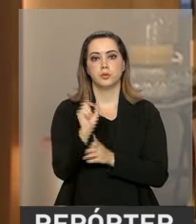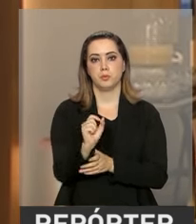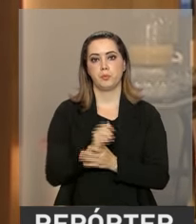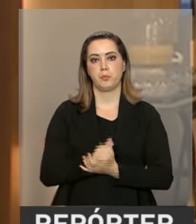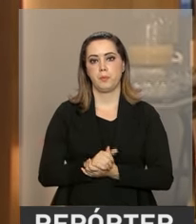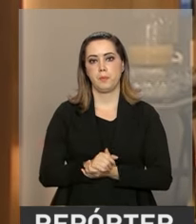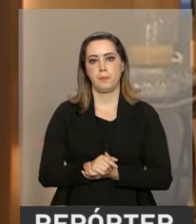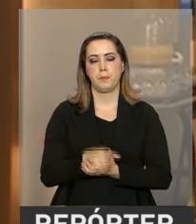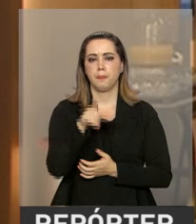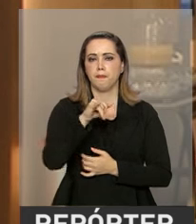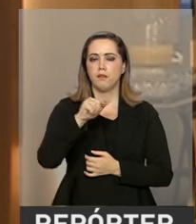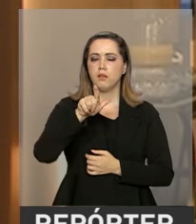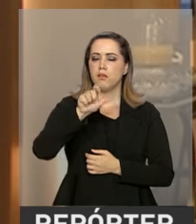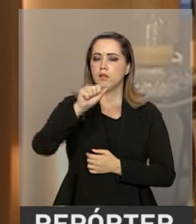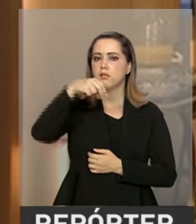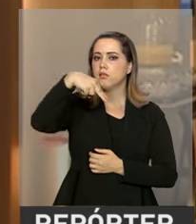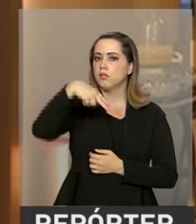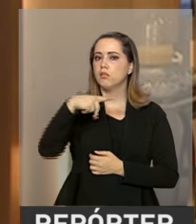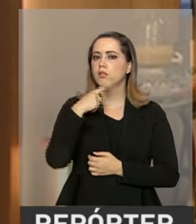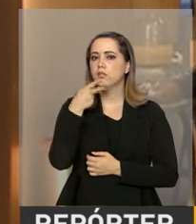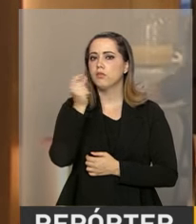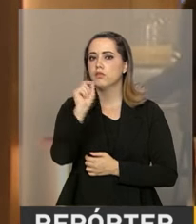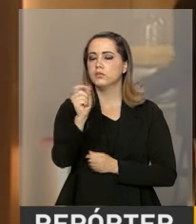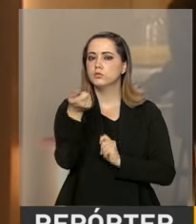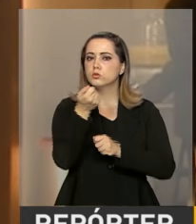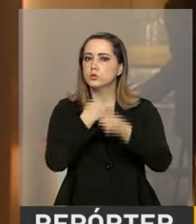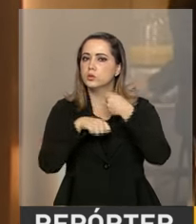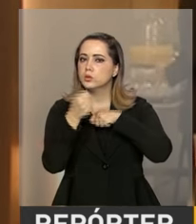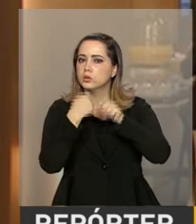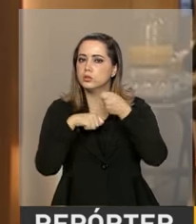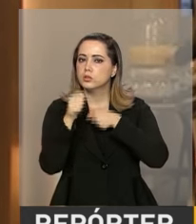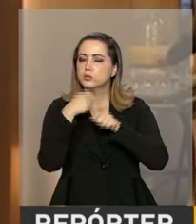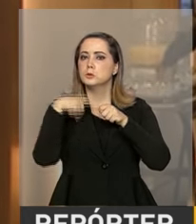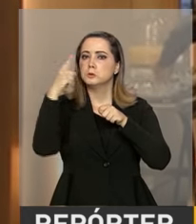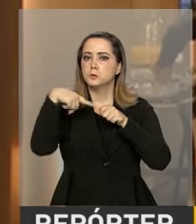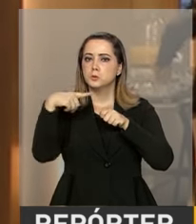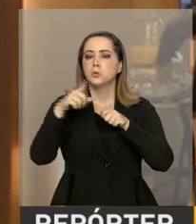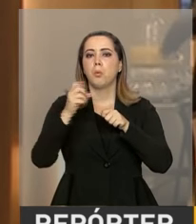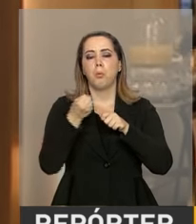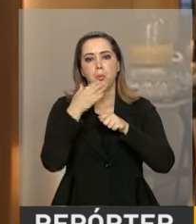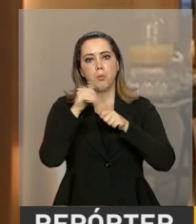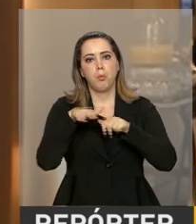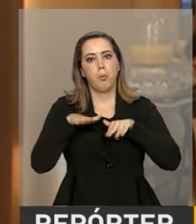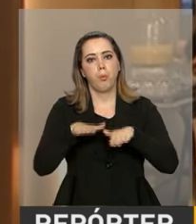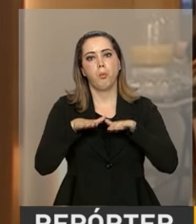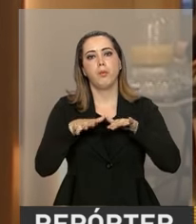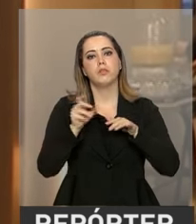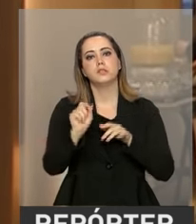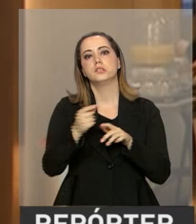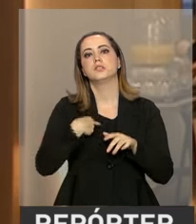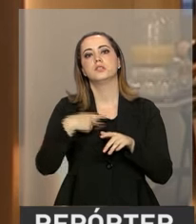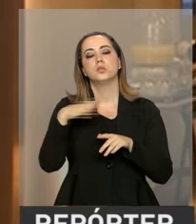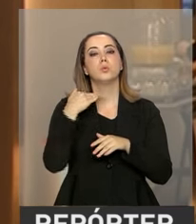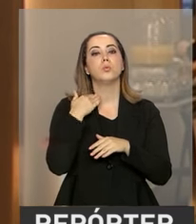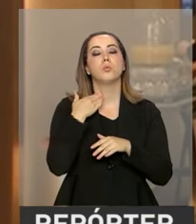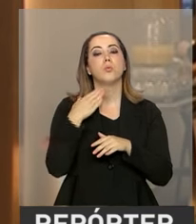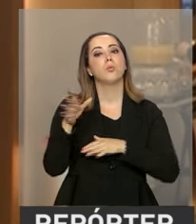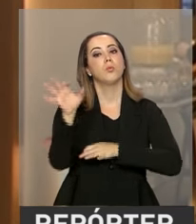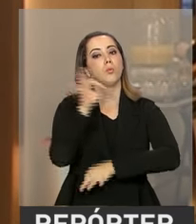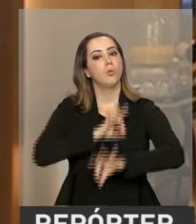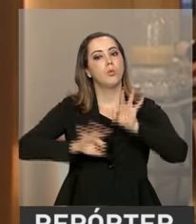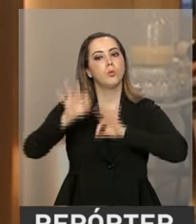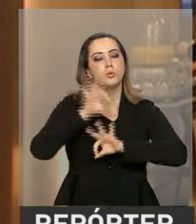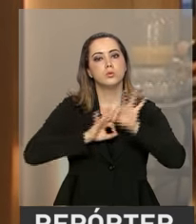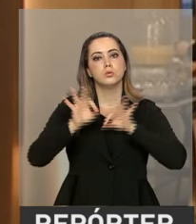Ilan Goldfine destacou que o sistema financeiro nacional é resistente a choques e é papel do Banco Central mantê-lo assim. para a